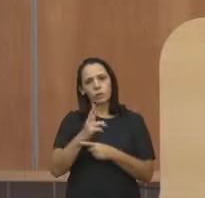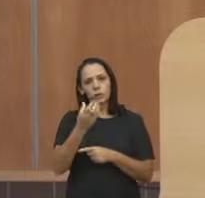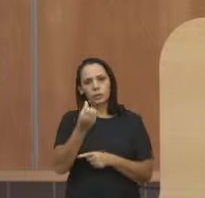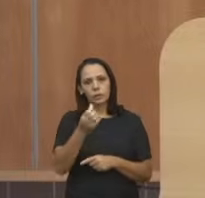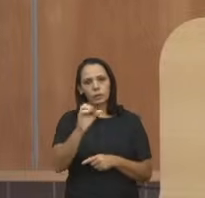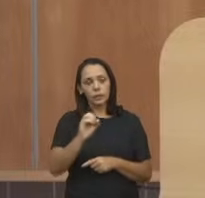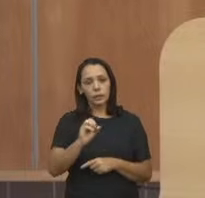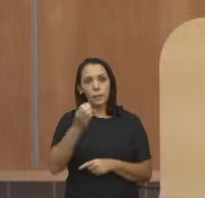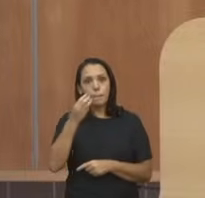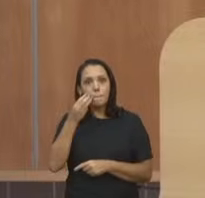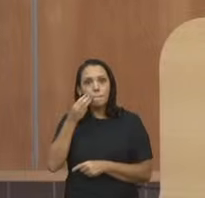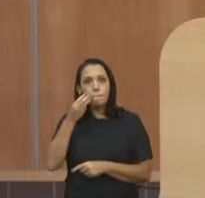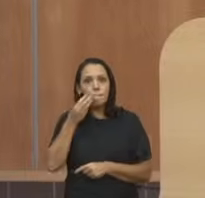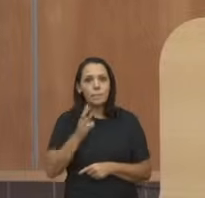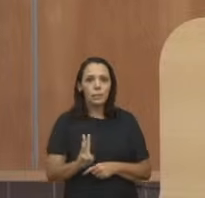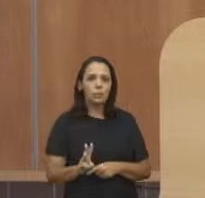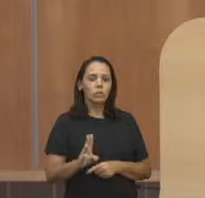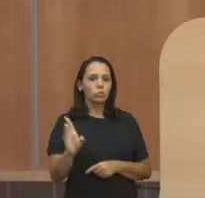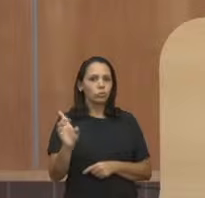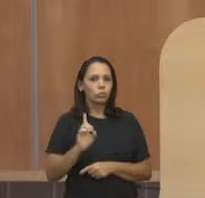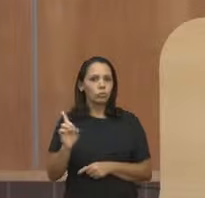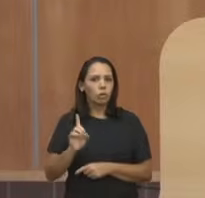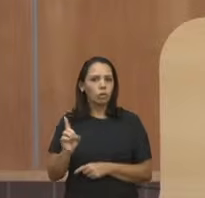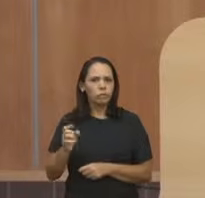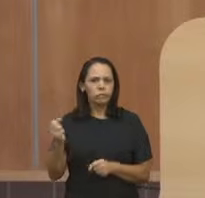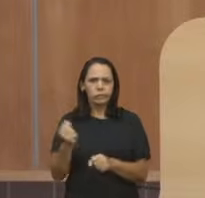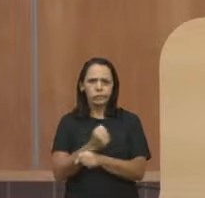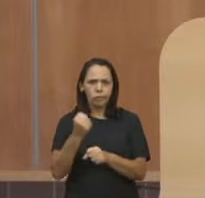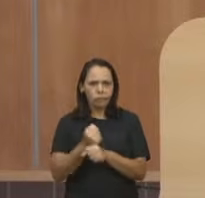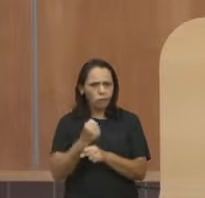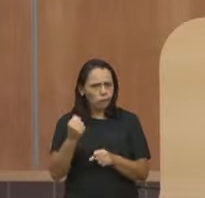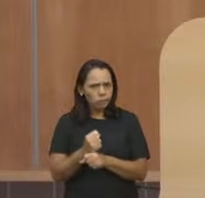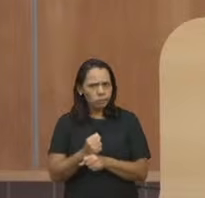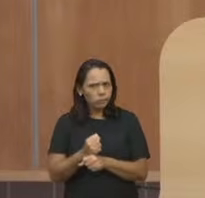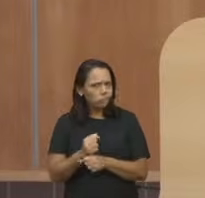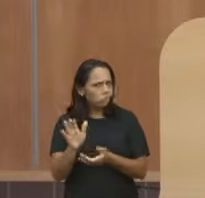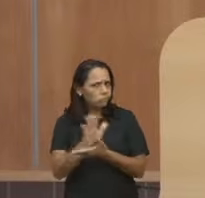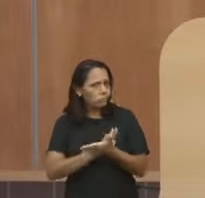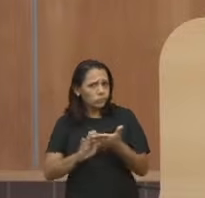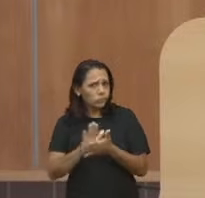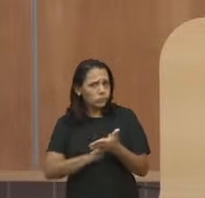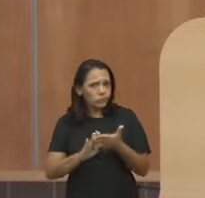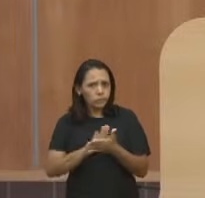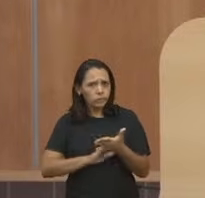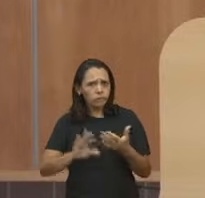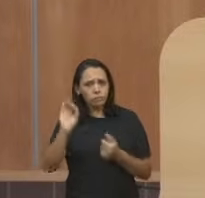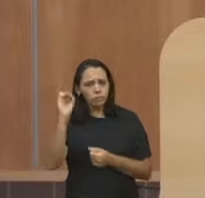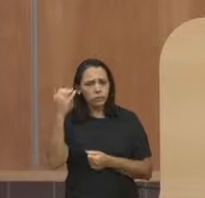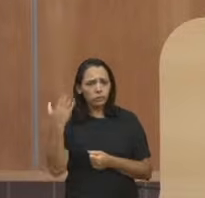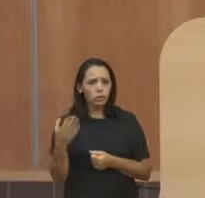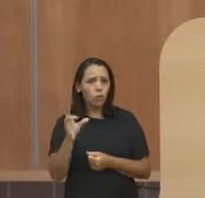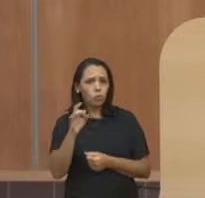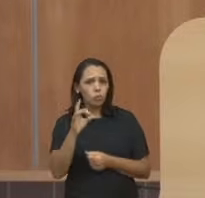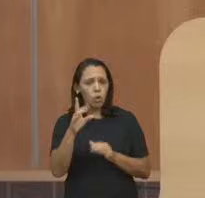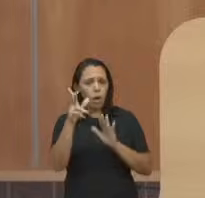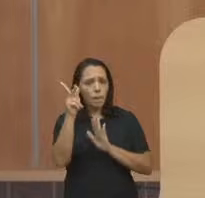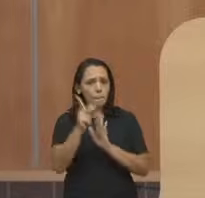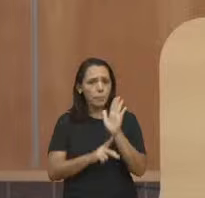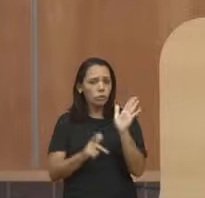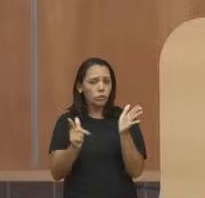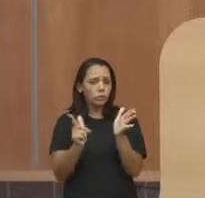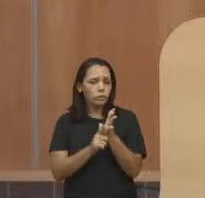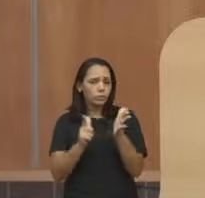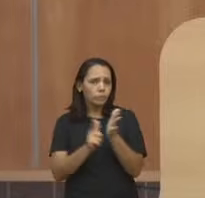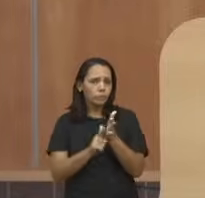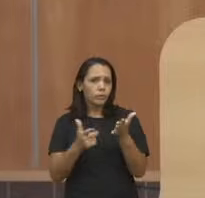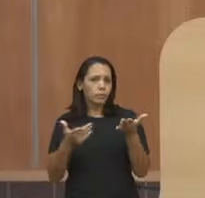obra nessa cidade. O projeto era lindo, era maravilhoso, mas não saiu do papel praticamente as obras. E é nesse aspecto